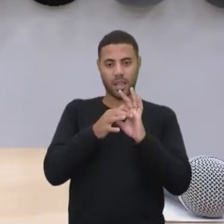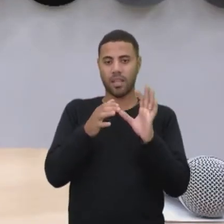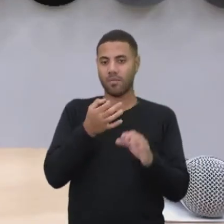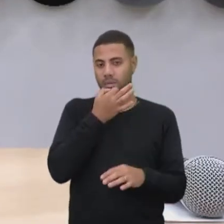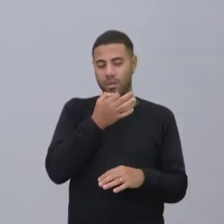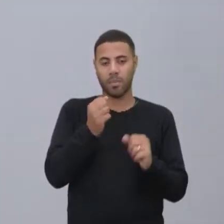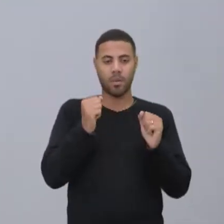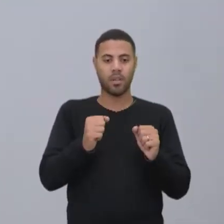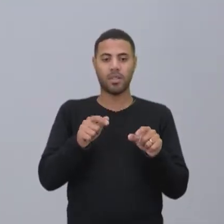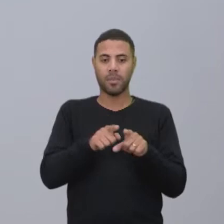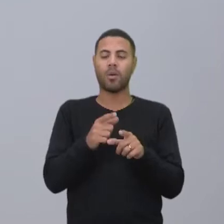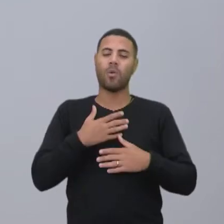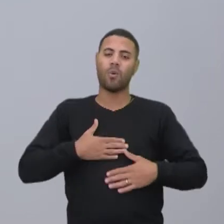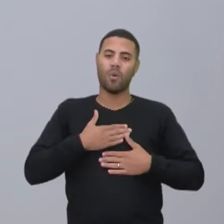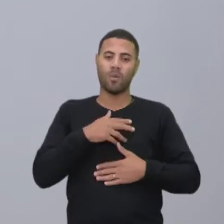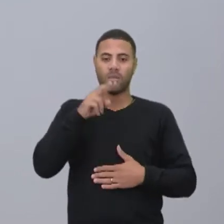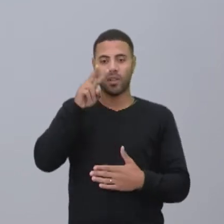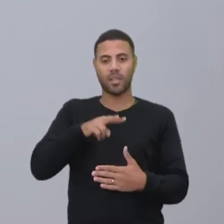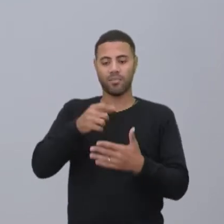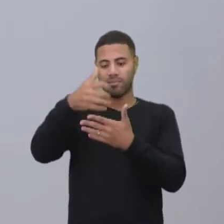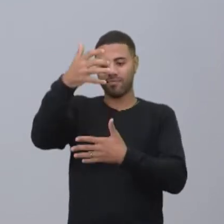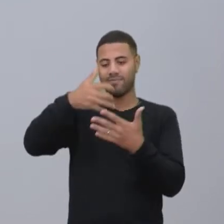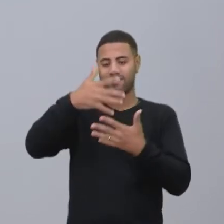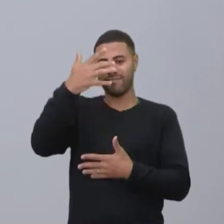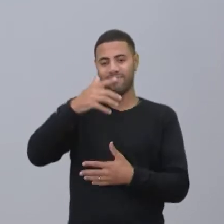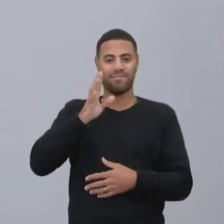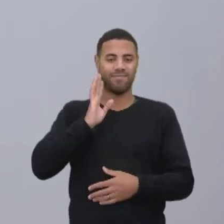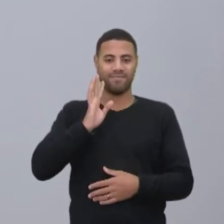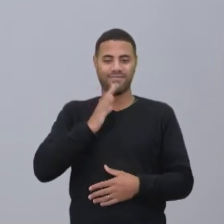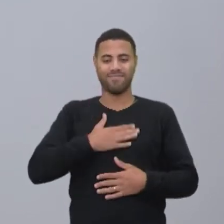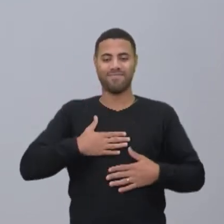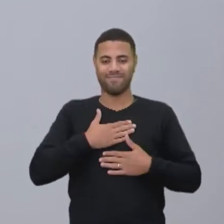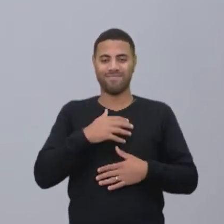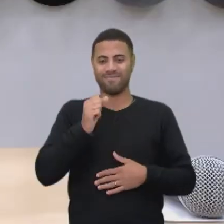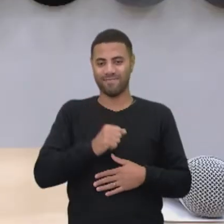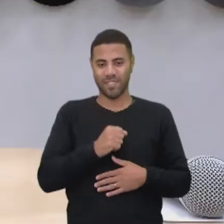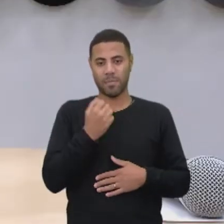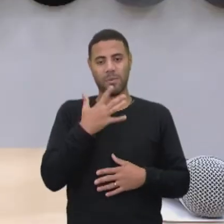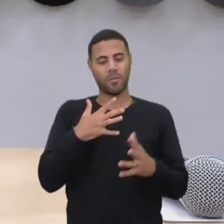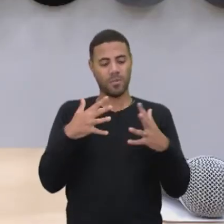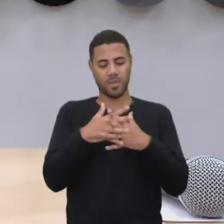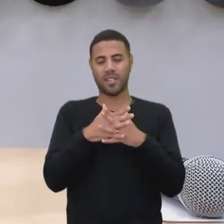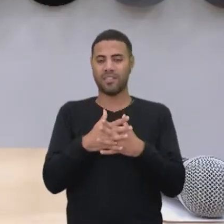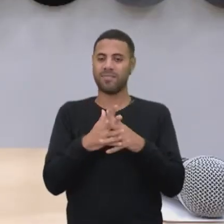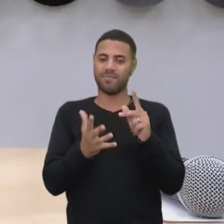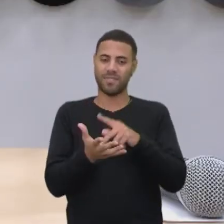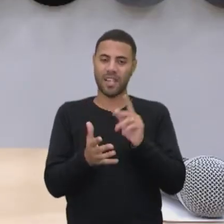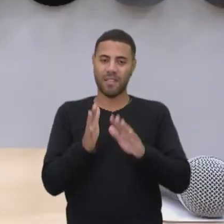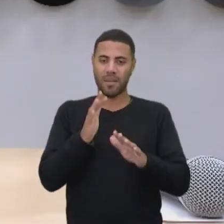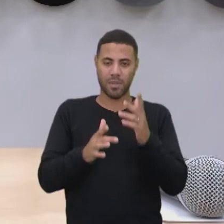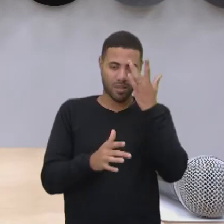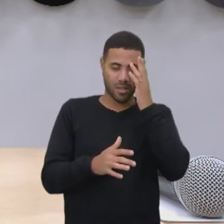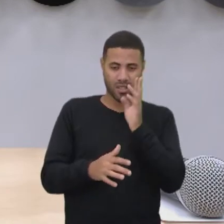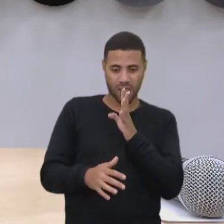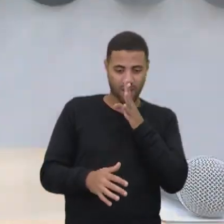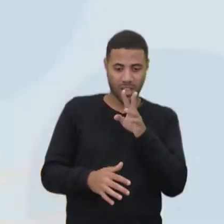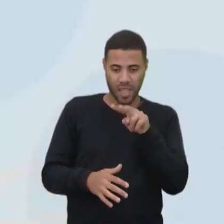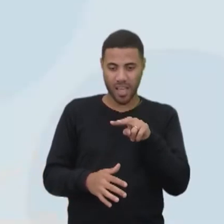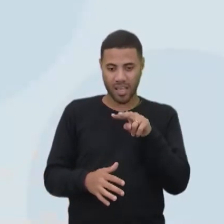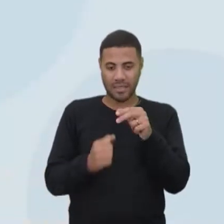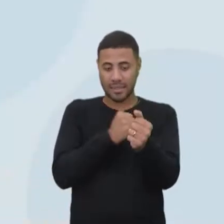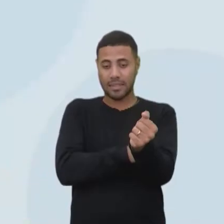adoro ler os comentários. Você vai para os comentários? Os comentários são... Eu adoro. Você sabe que é uma área complicada, né? Quem vai lá nunca mais consegue sair,